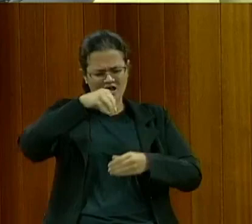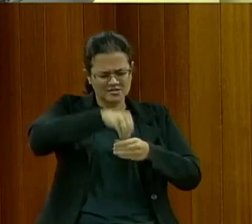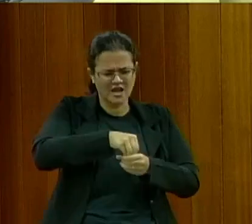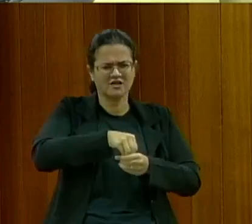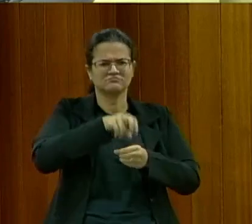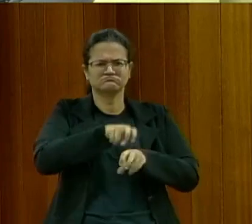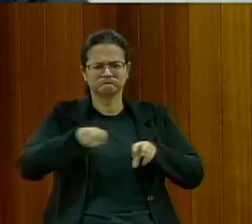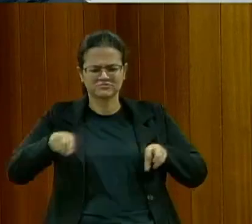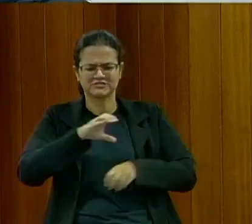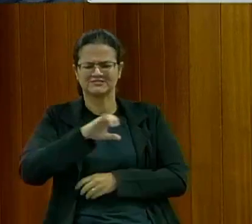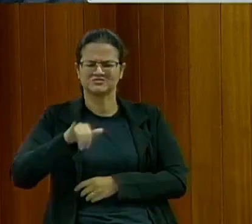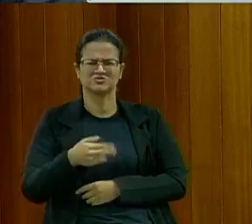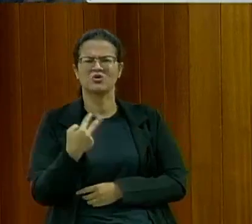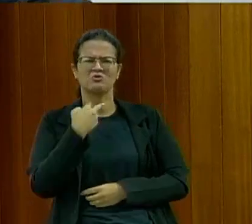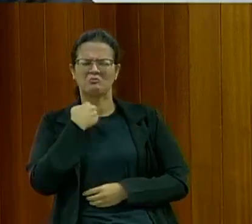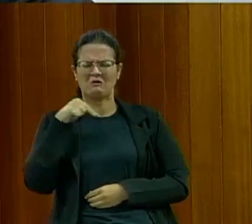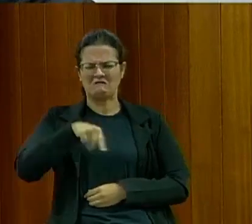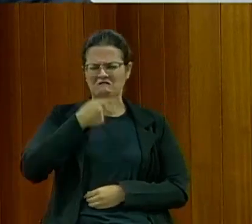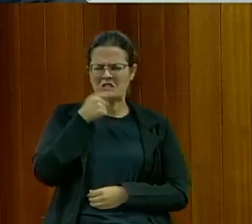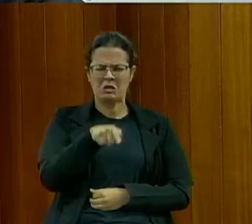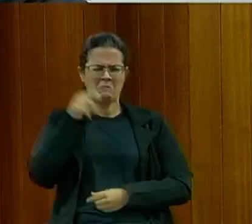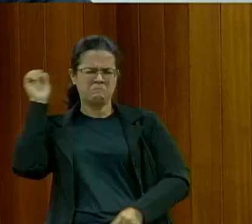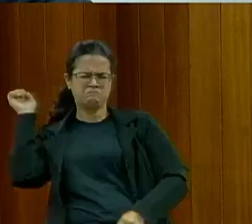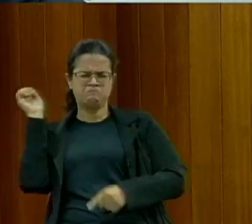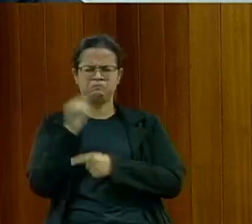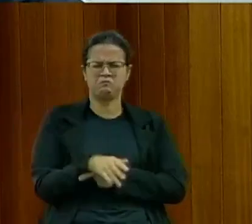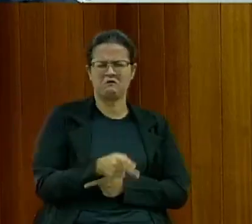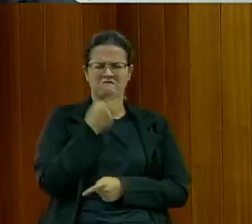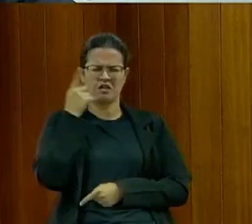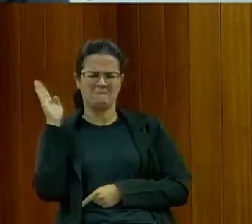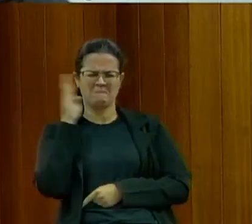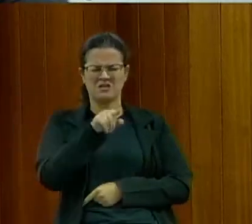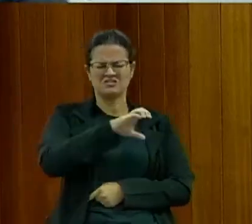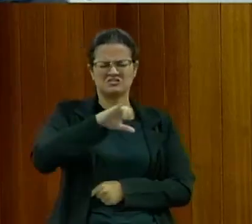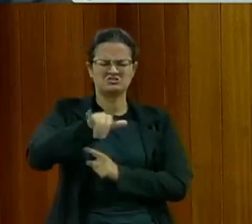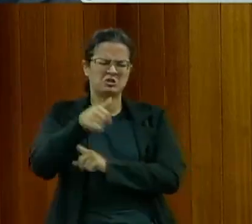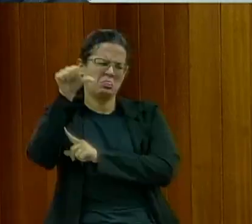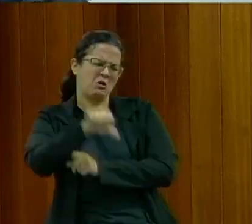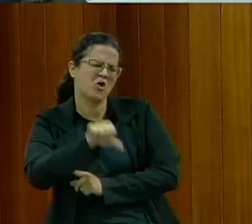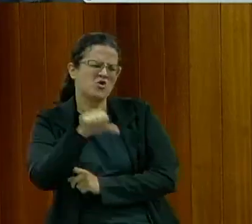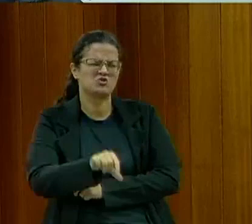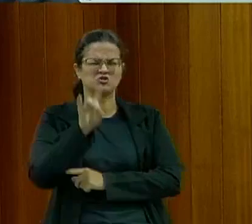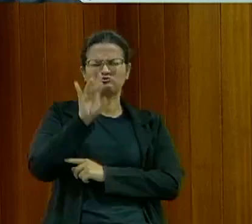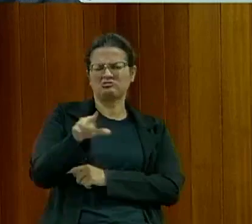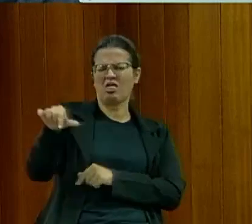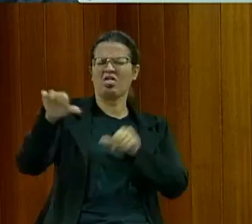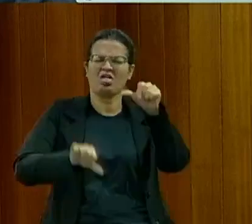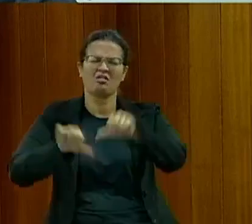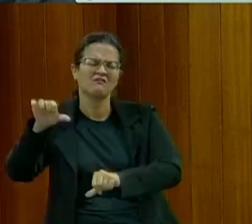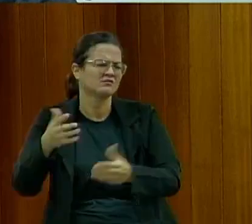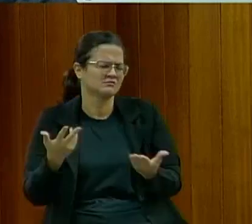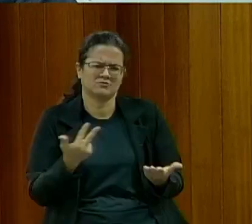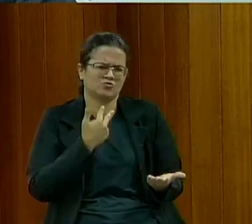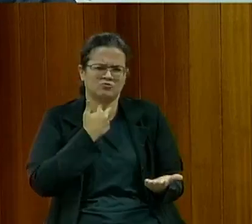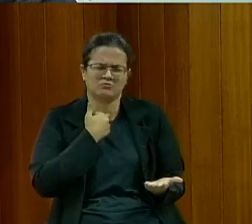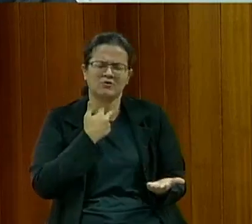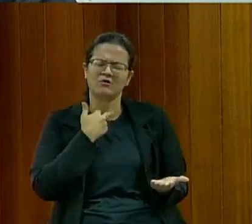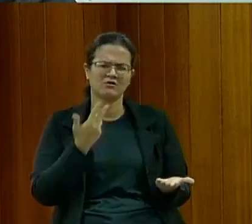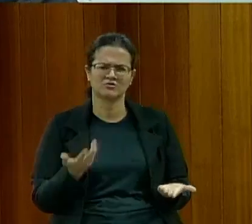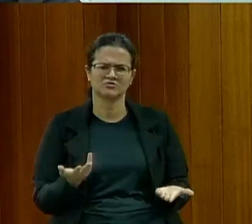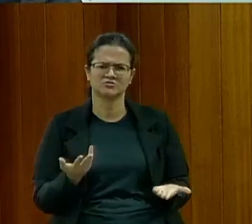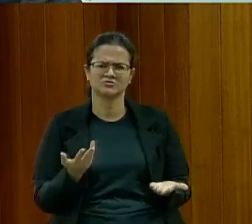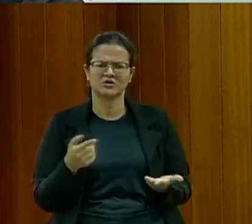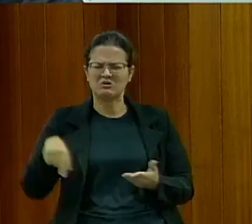e falar que... A CCJ não presta, que lá só tem não sei o quê. Não é assim, não. Ninguém lá é funcionário do senhor,